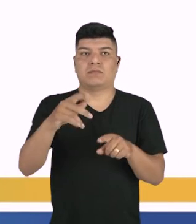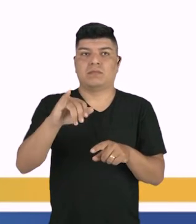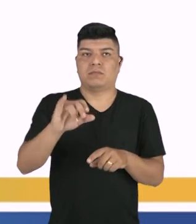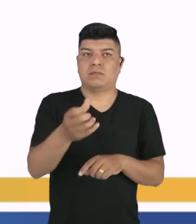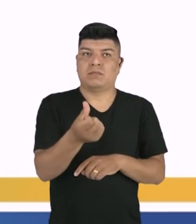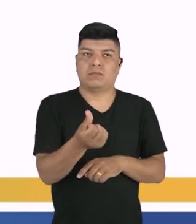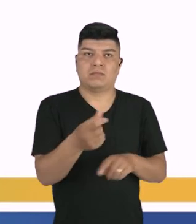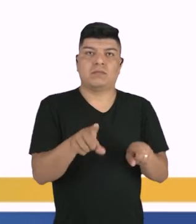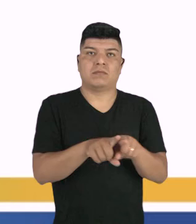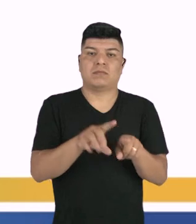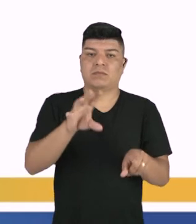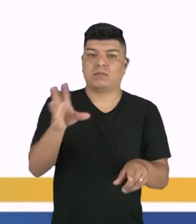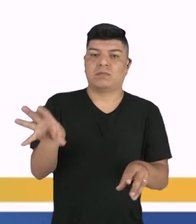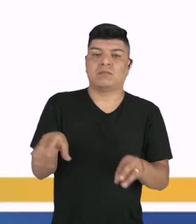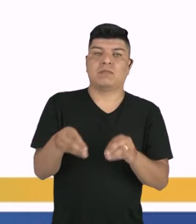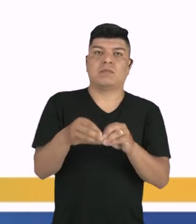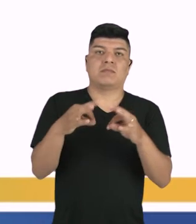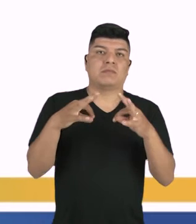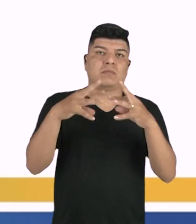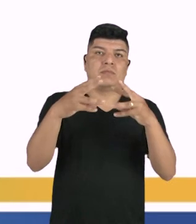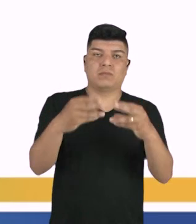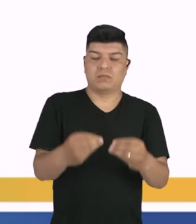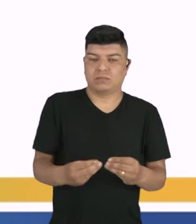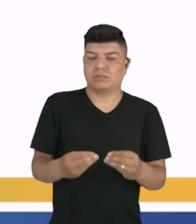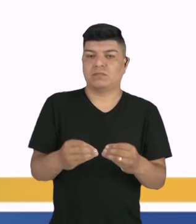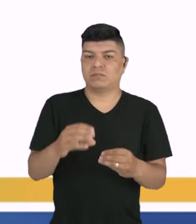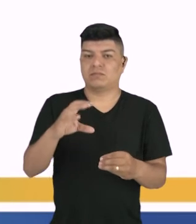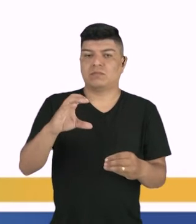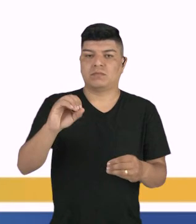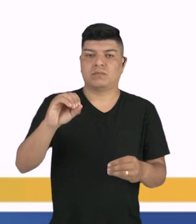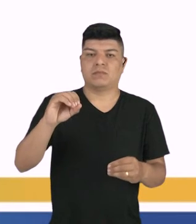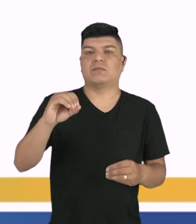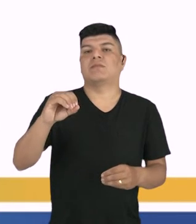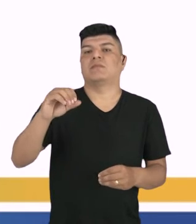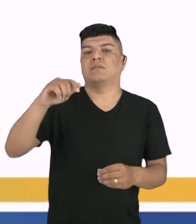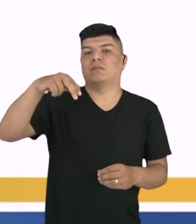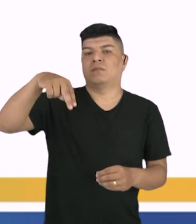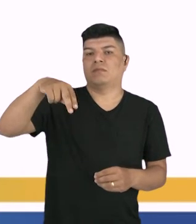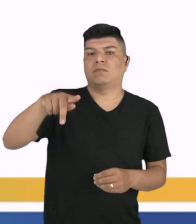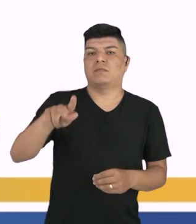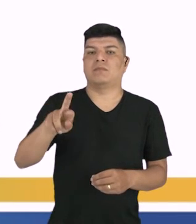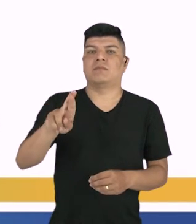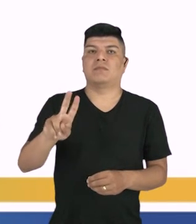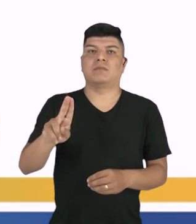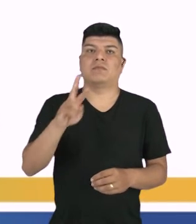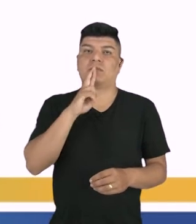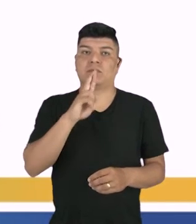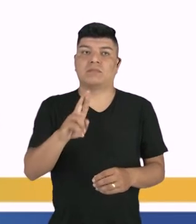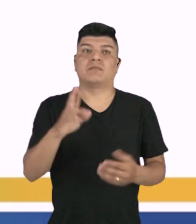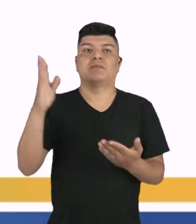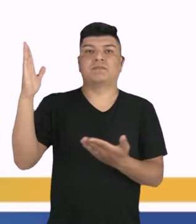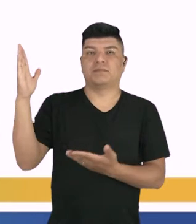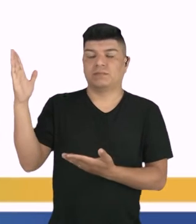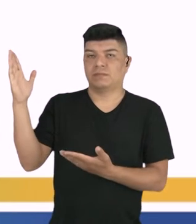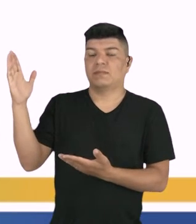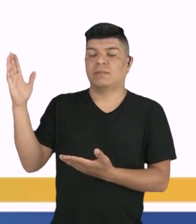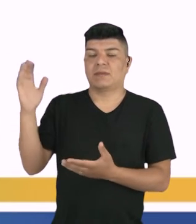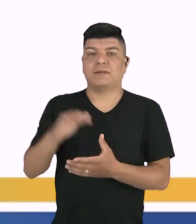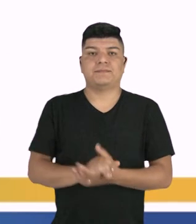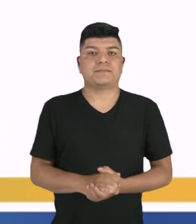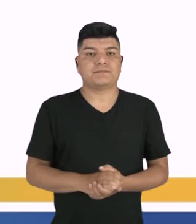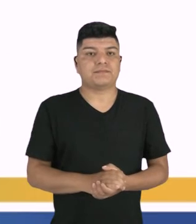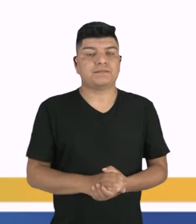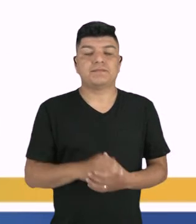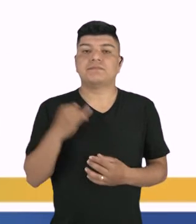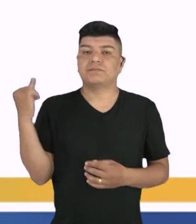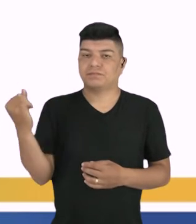6, incluímos na resposta todos os arcos côngruos a π sobre 6. E a resposta está aí, tá bom?